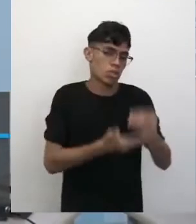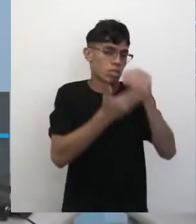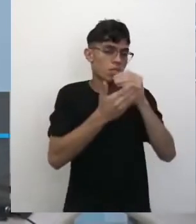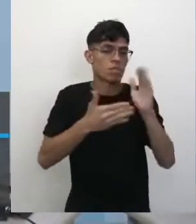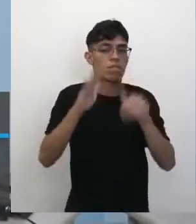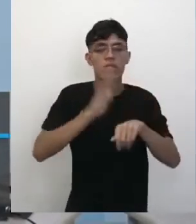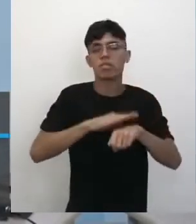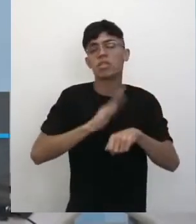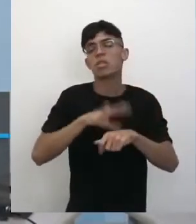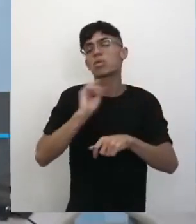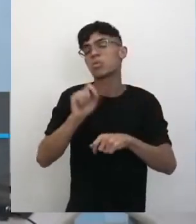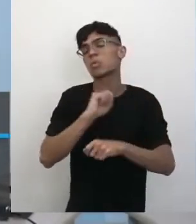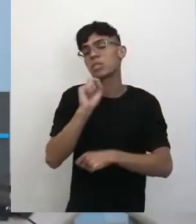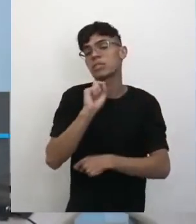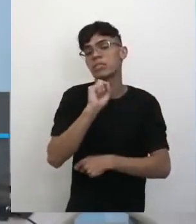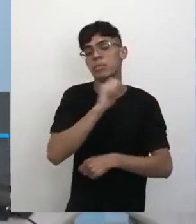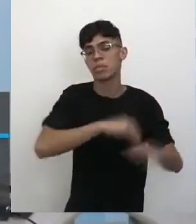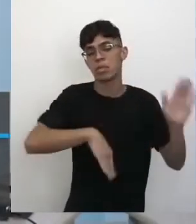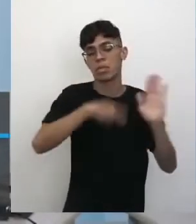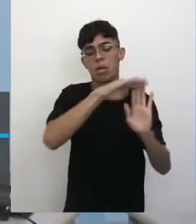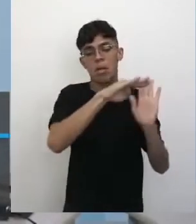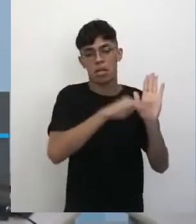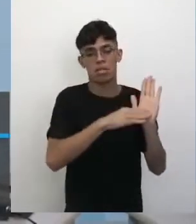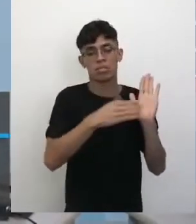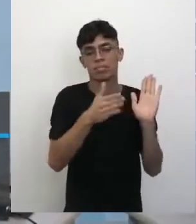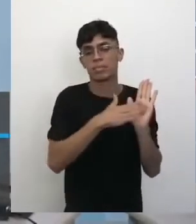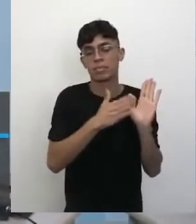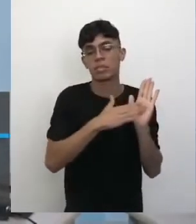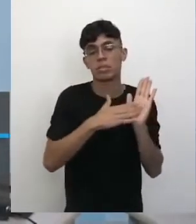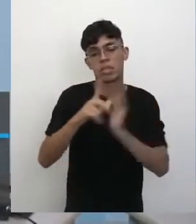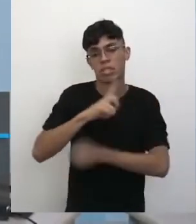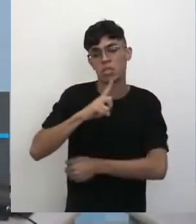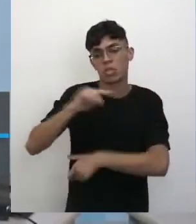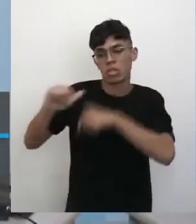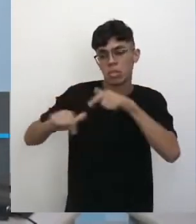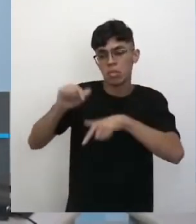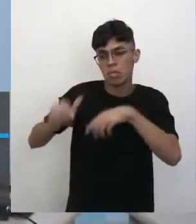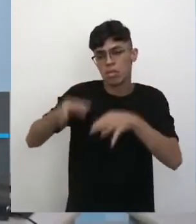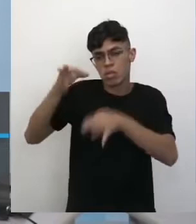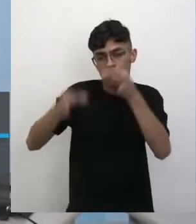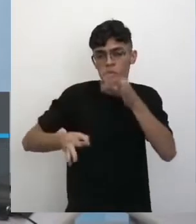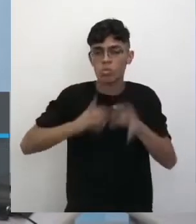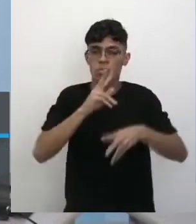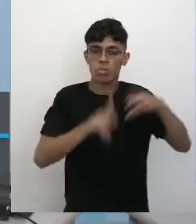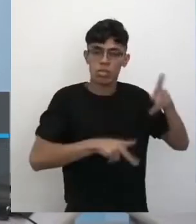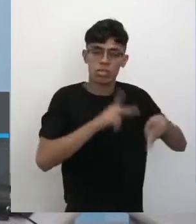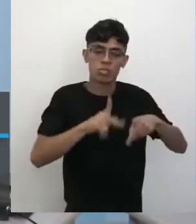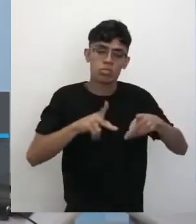criado justamente para promover o trabalho decente para a população